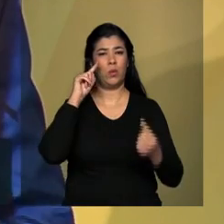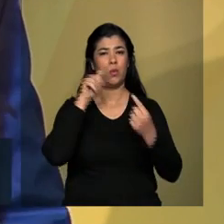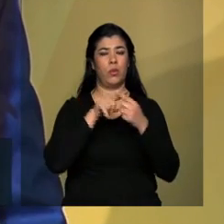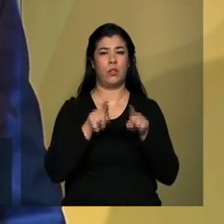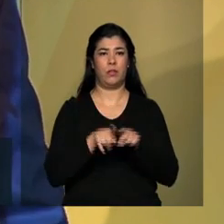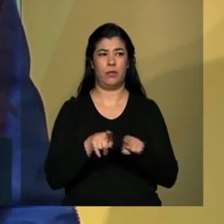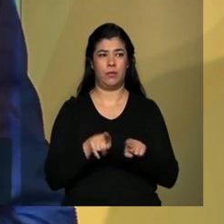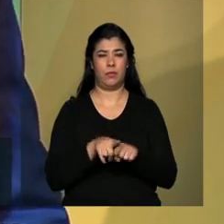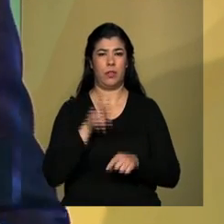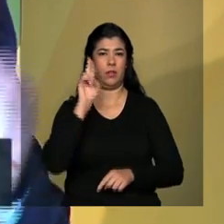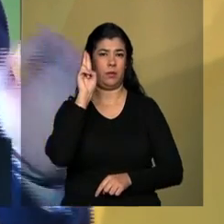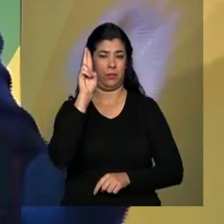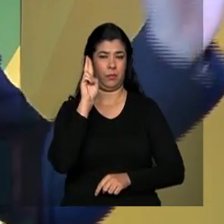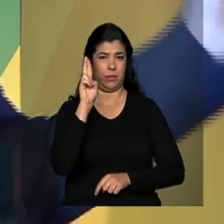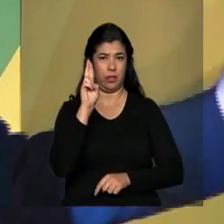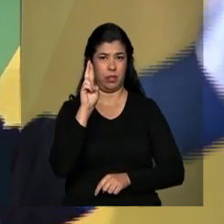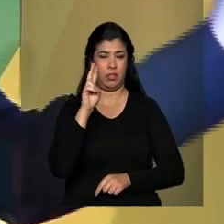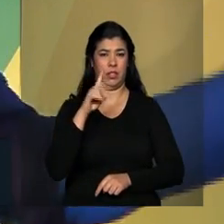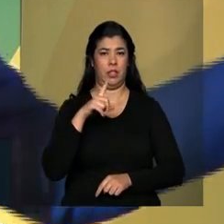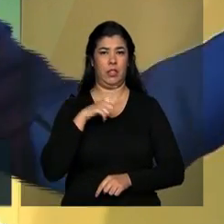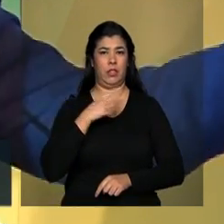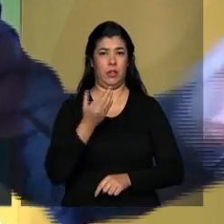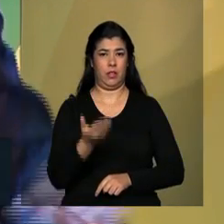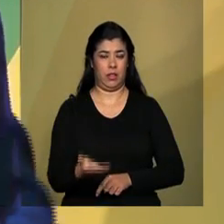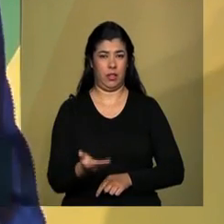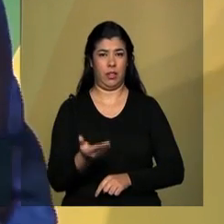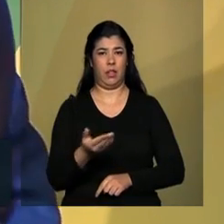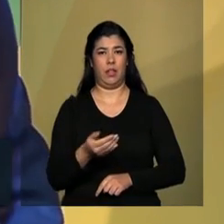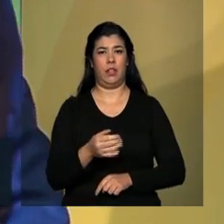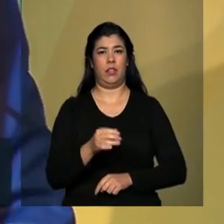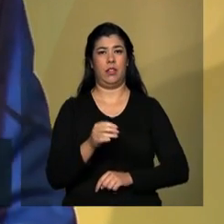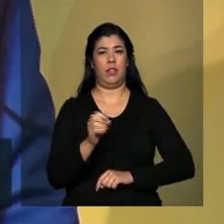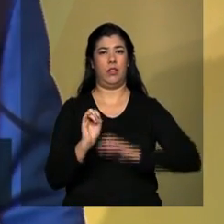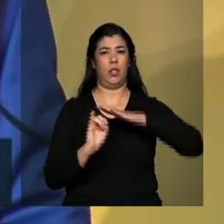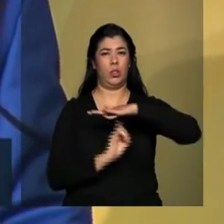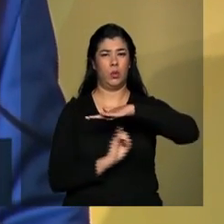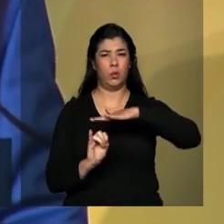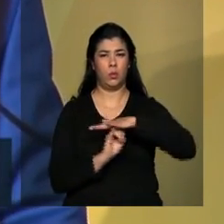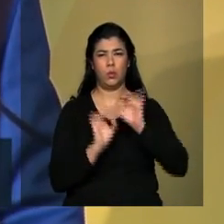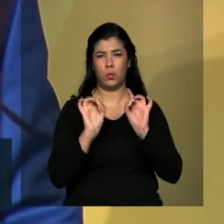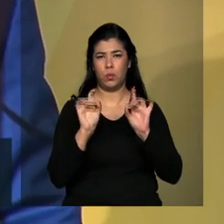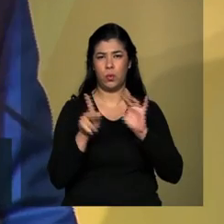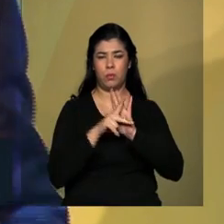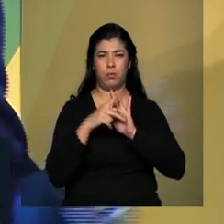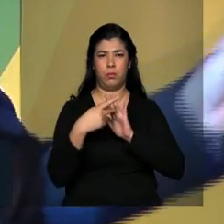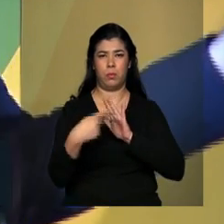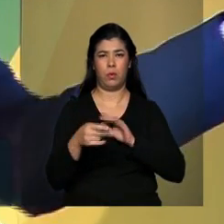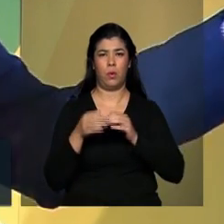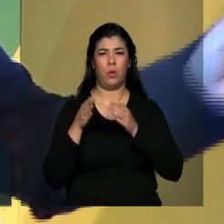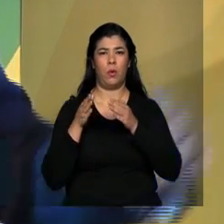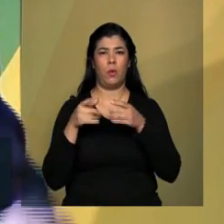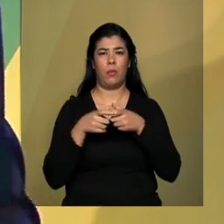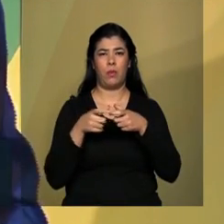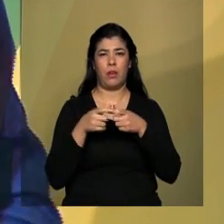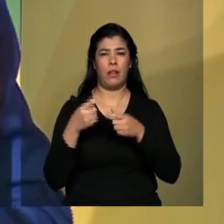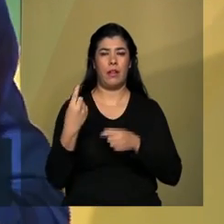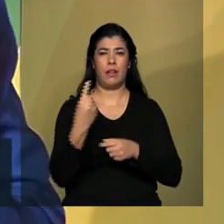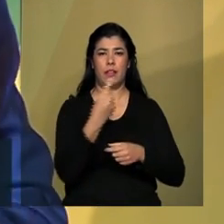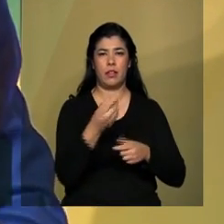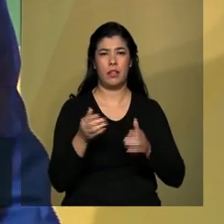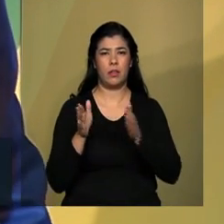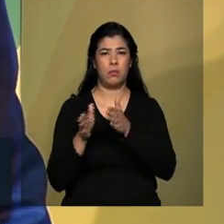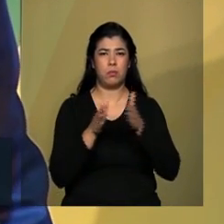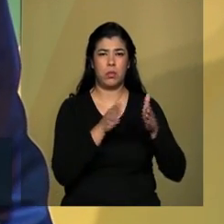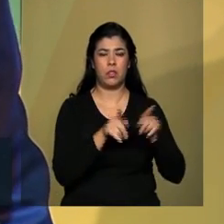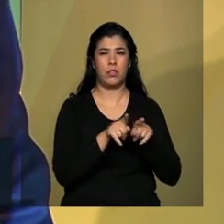Teremos representantes dessas agências específicas que lidam com cada um desses blocos e apresentarão as